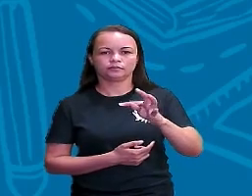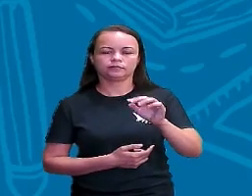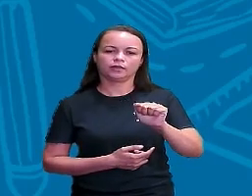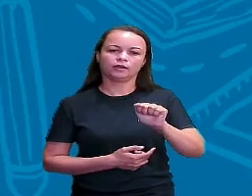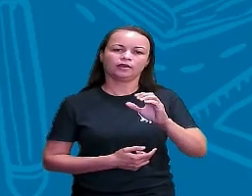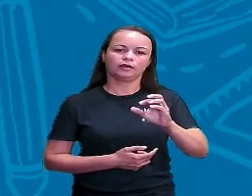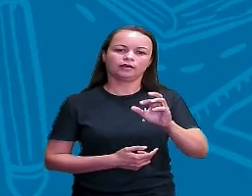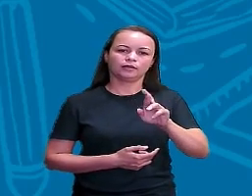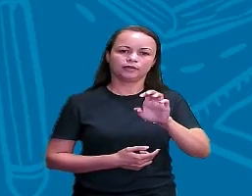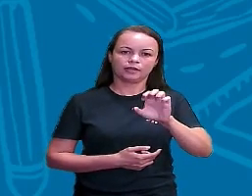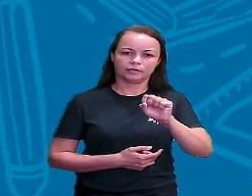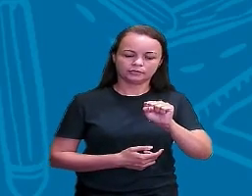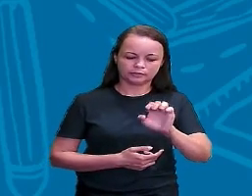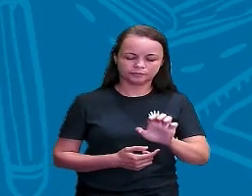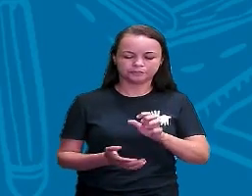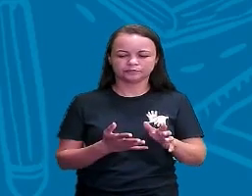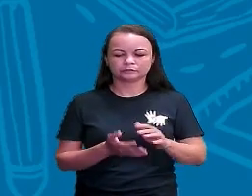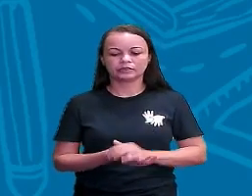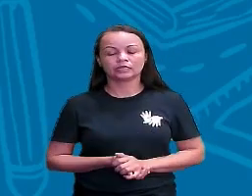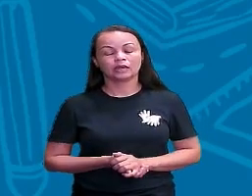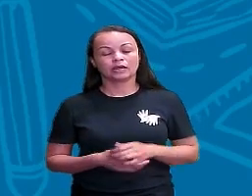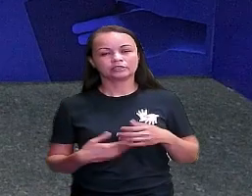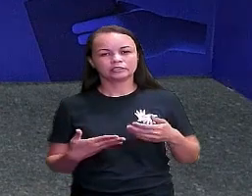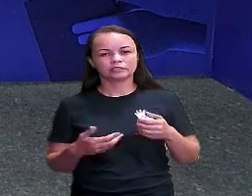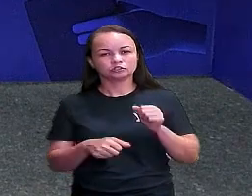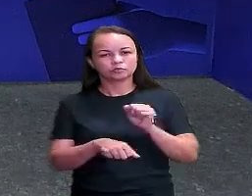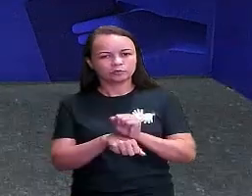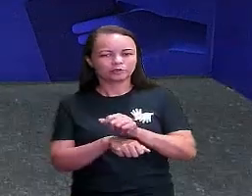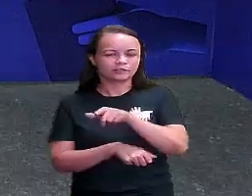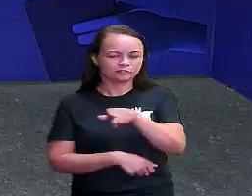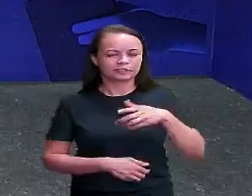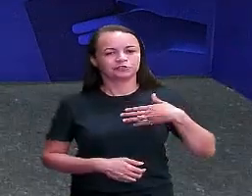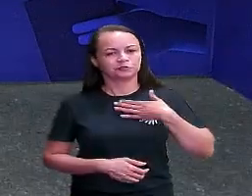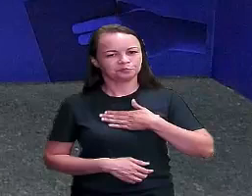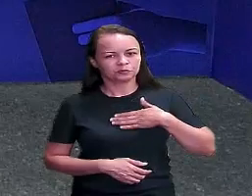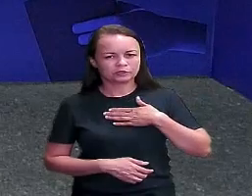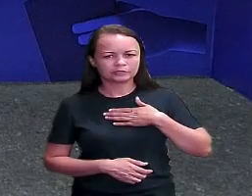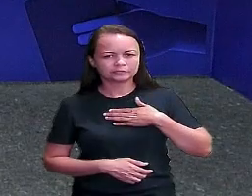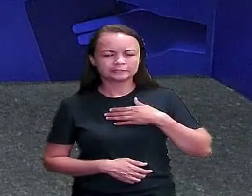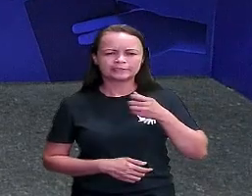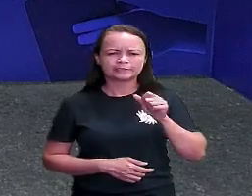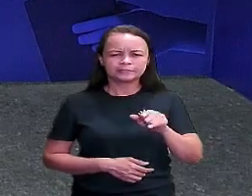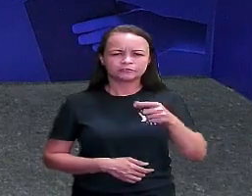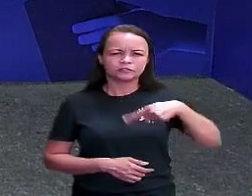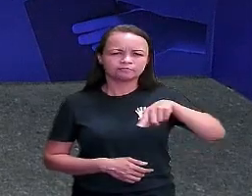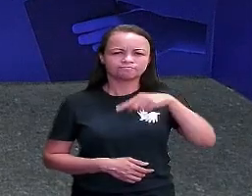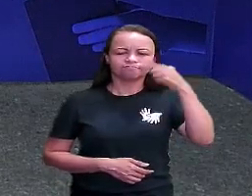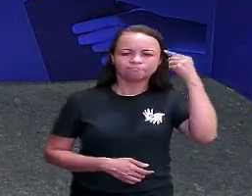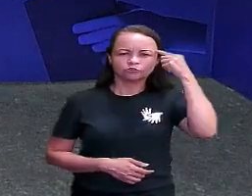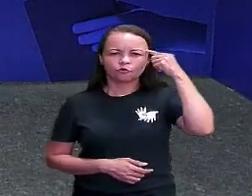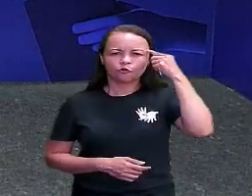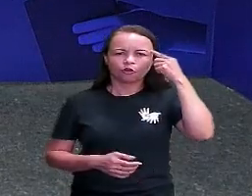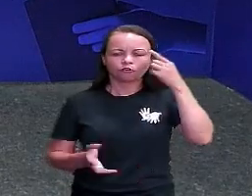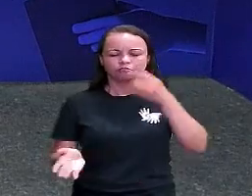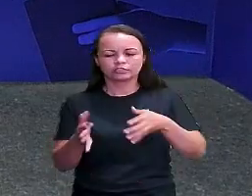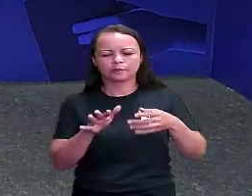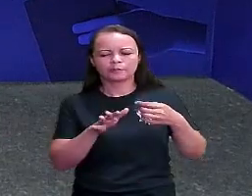Assim finalizamos a nossa aula de língua portuguesa. Espero que vocês tenham gostado. Qualquer dúvida, podem me procurar